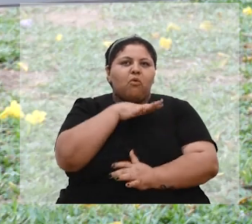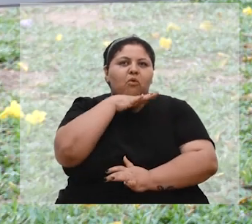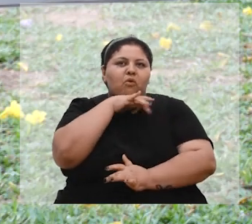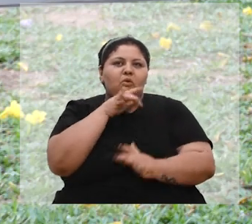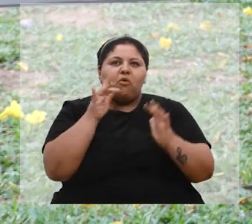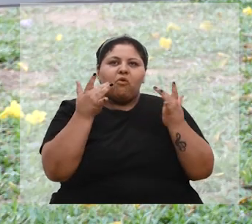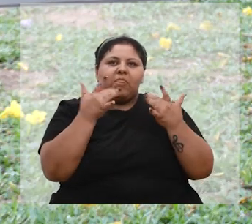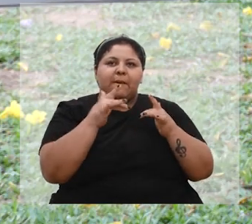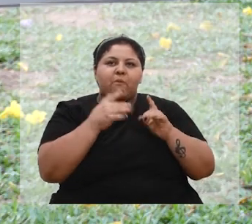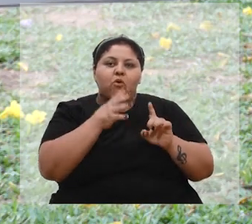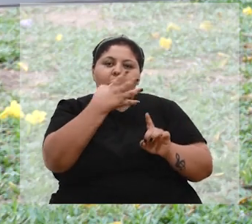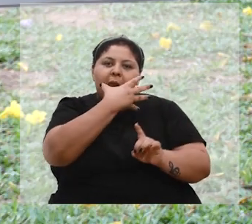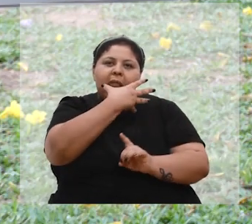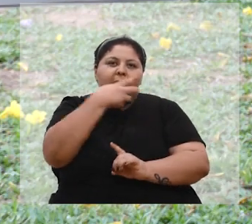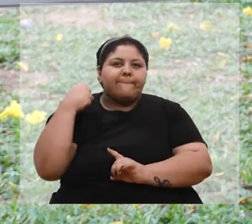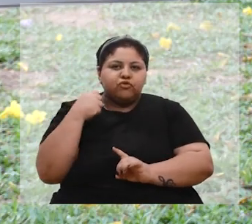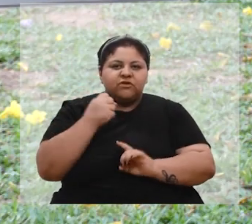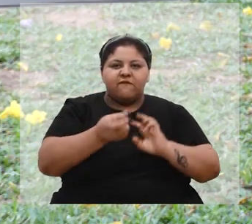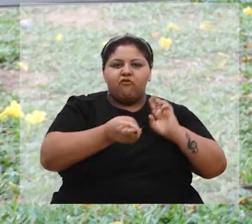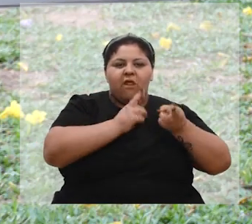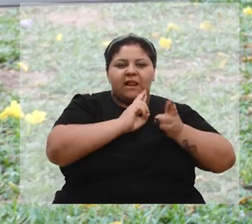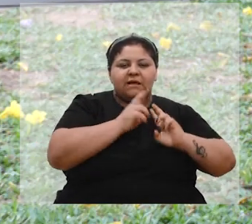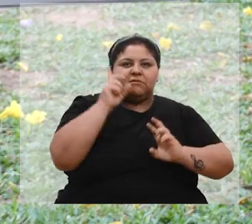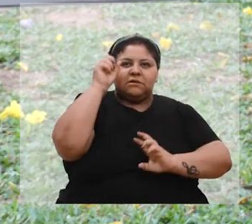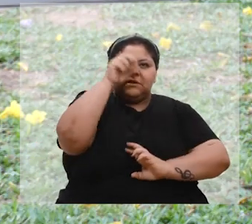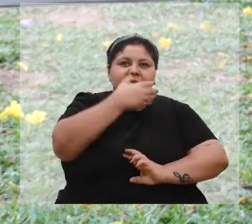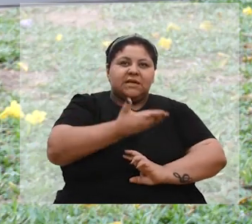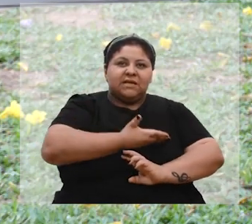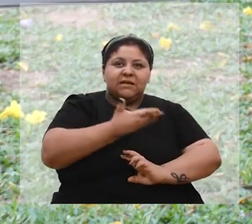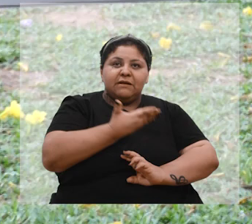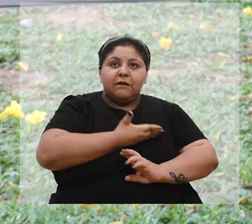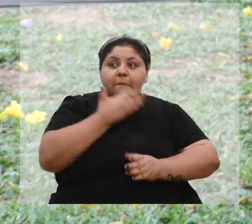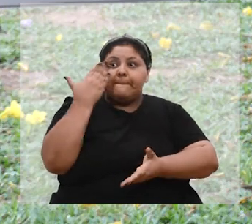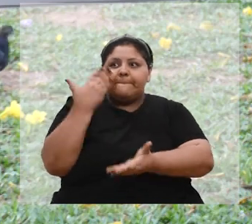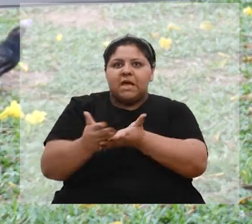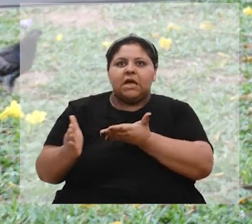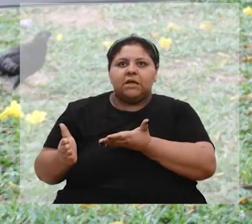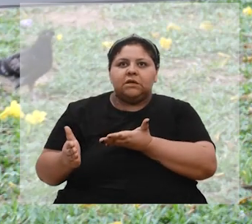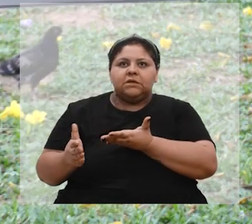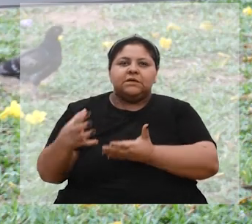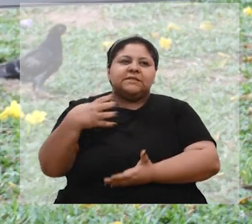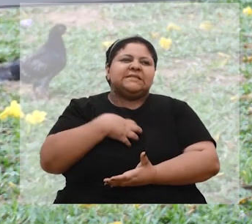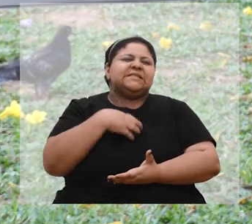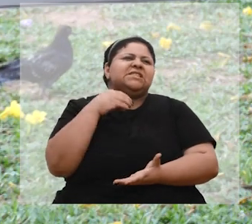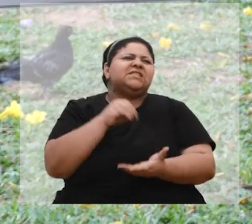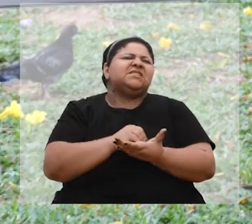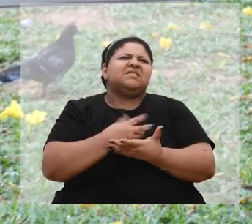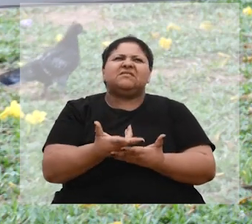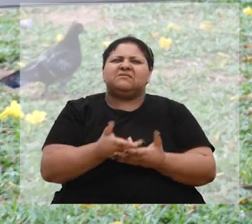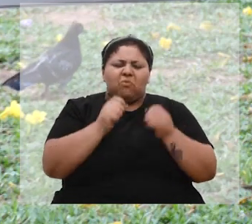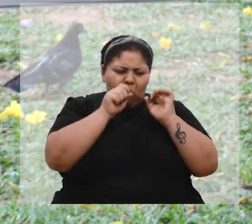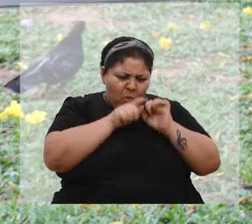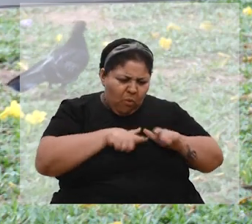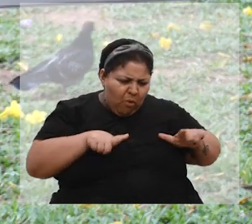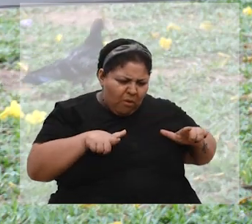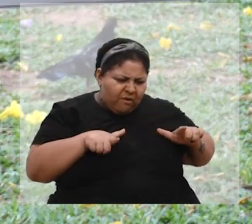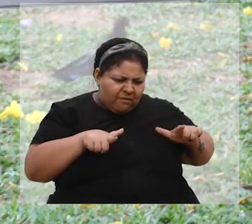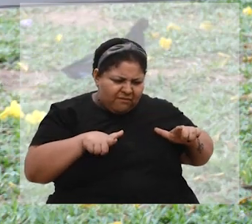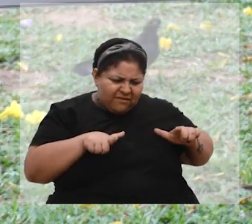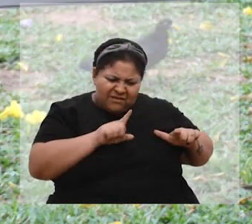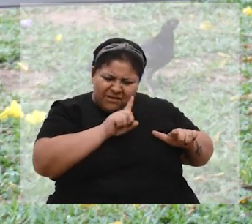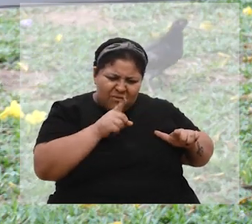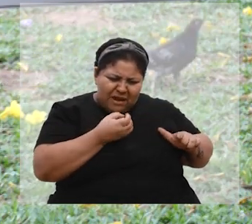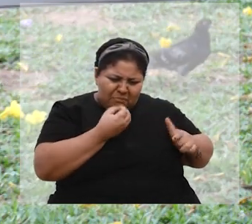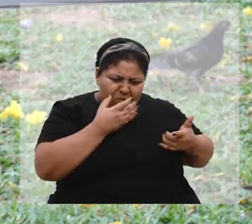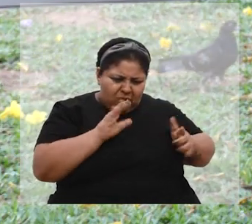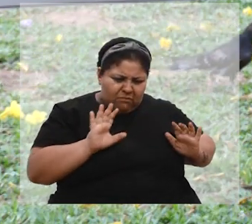ruins, de casamento horrível, namoro abusivo, relações difíceis, amizade ruim, aí perde e aí sente falta, aí fala, não